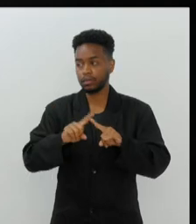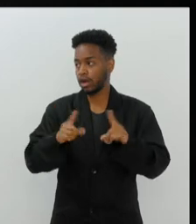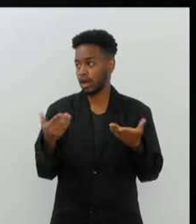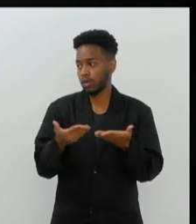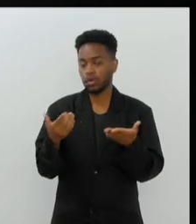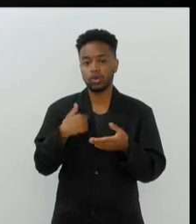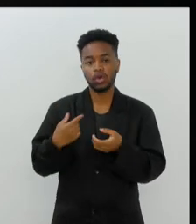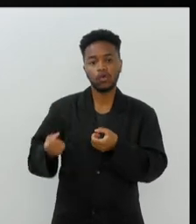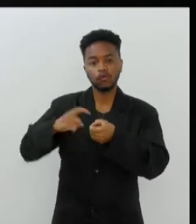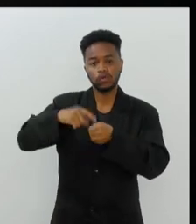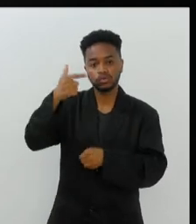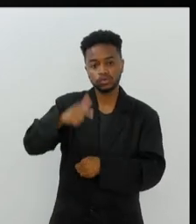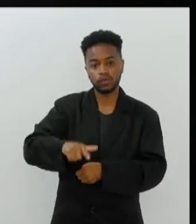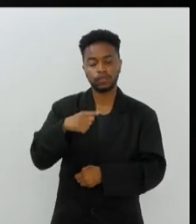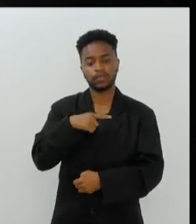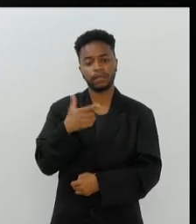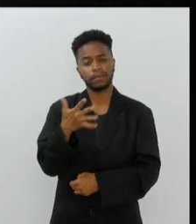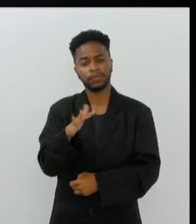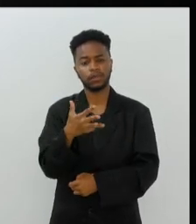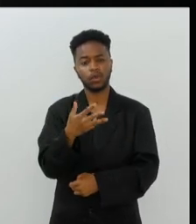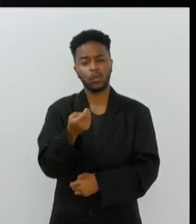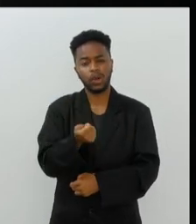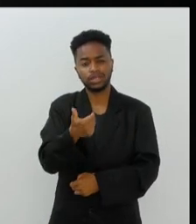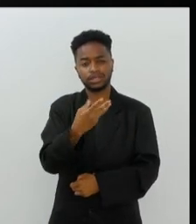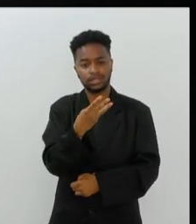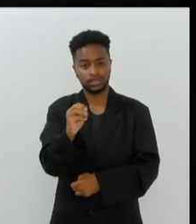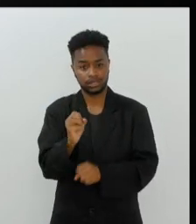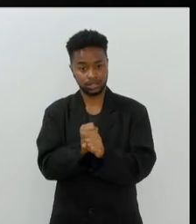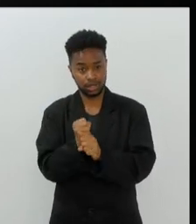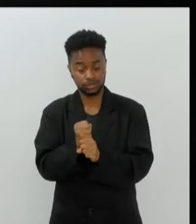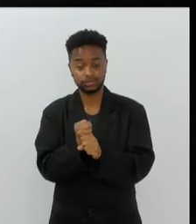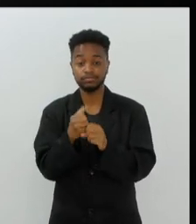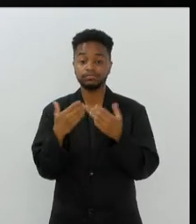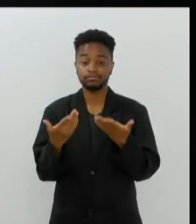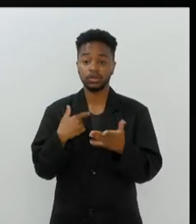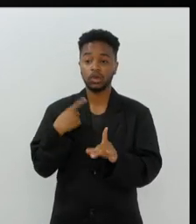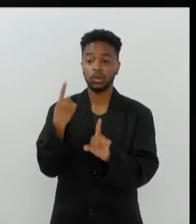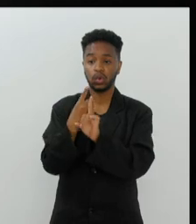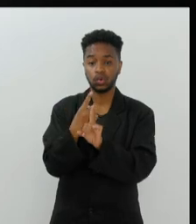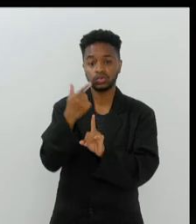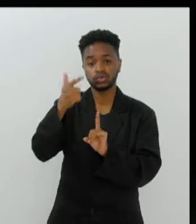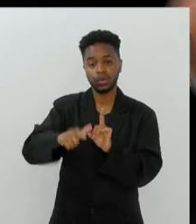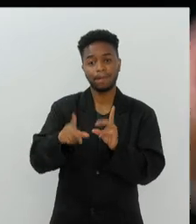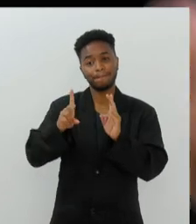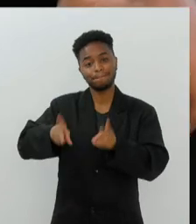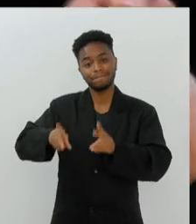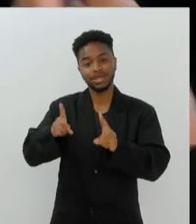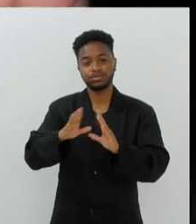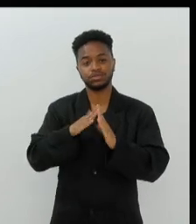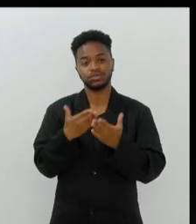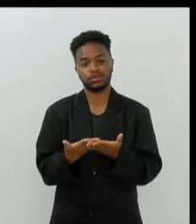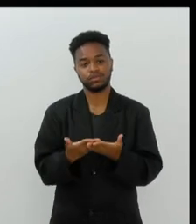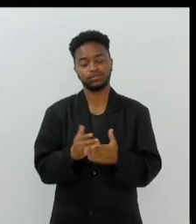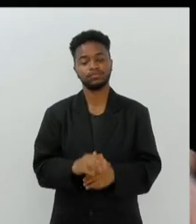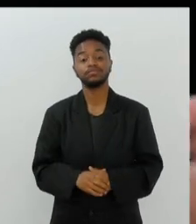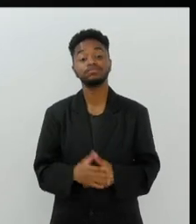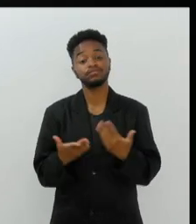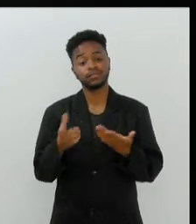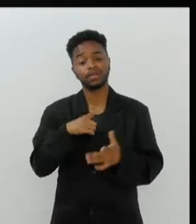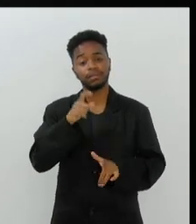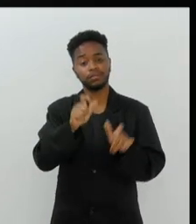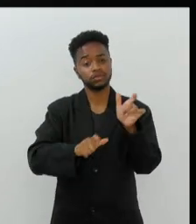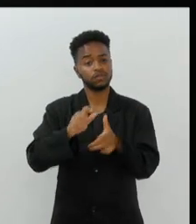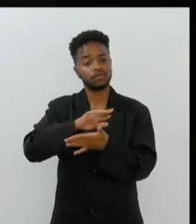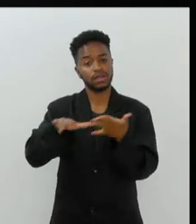eu volto agora, depois de 20, quase 30 anos, né, e encontro uma mesma Porta da Pedra. Então,